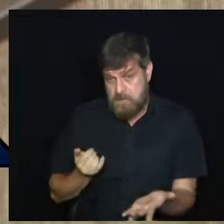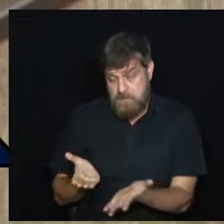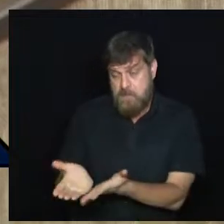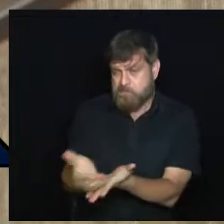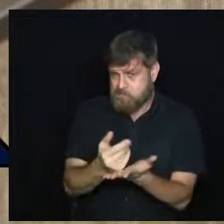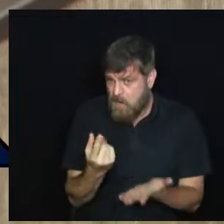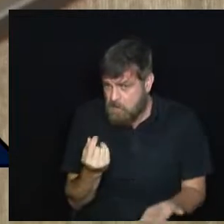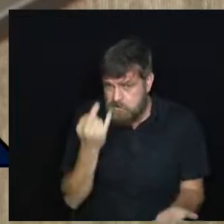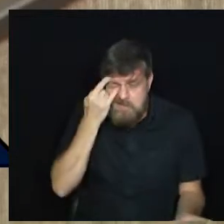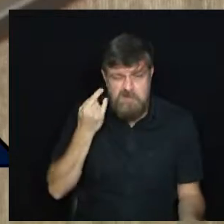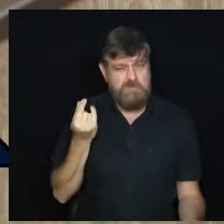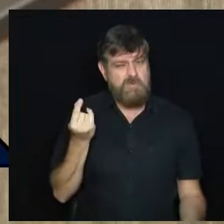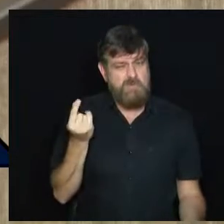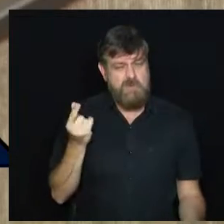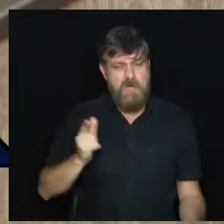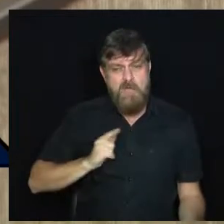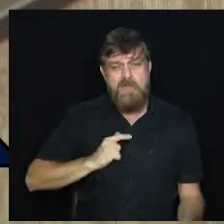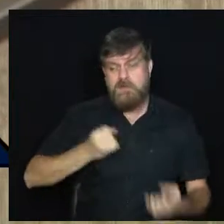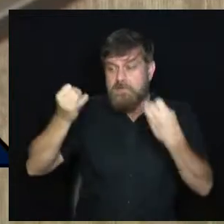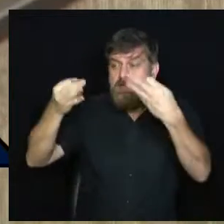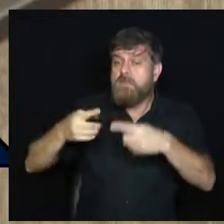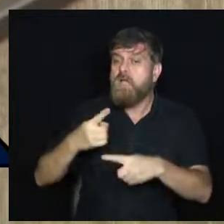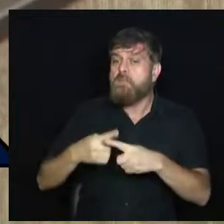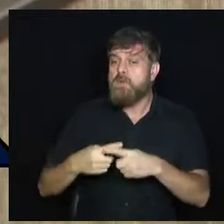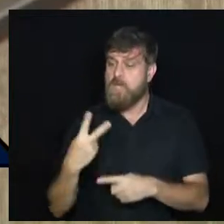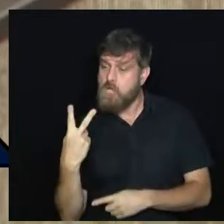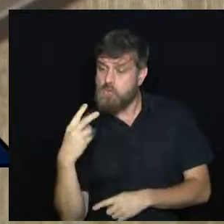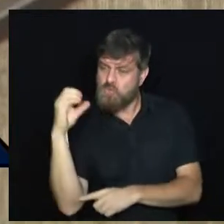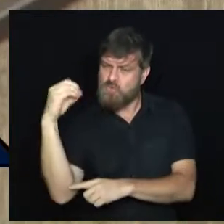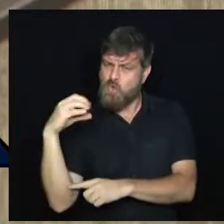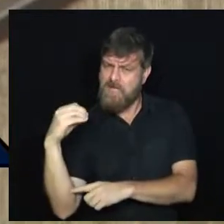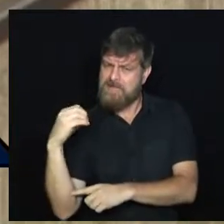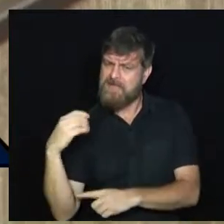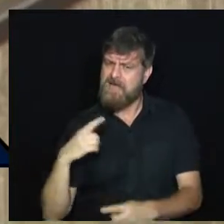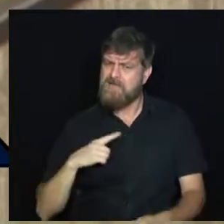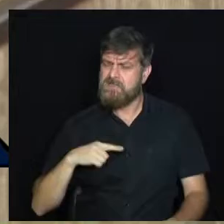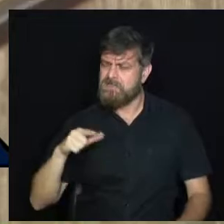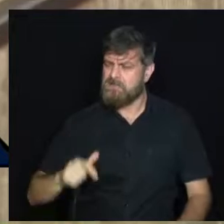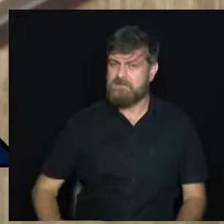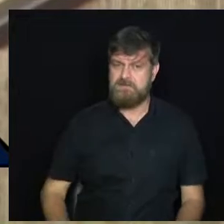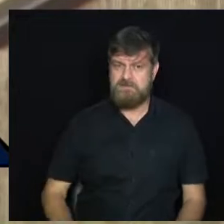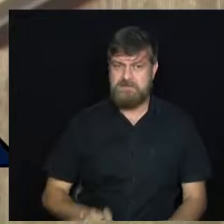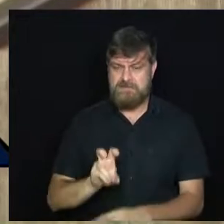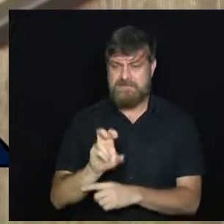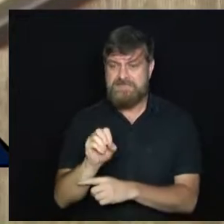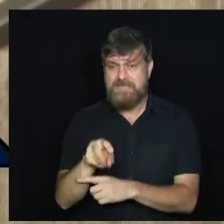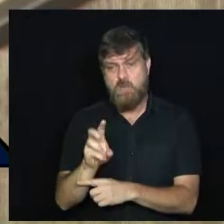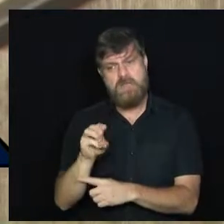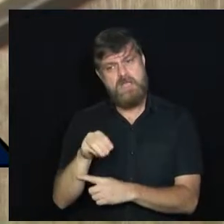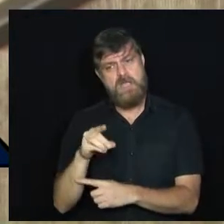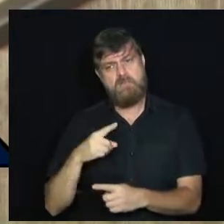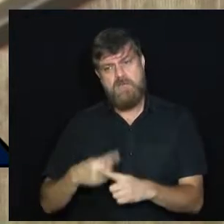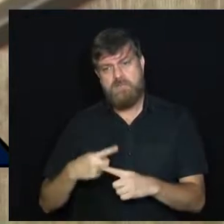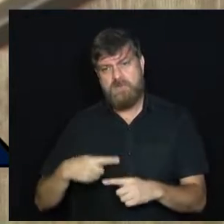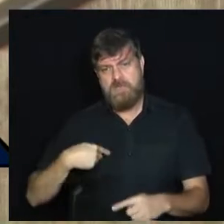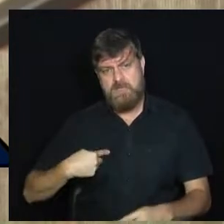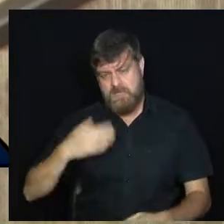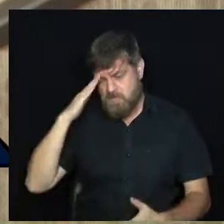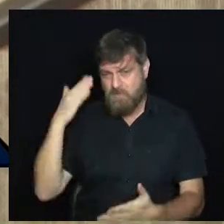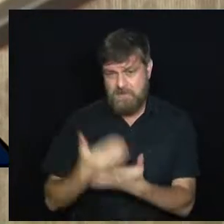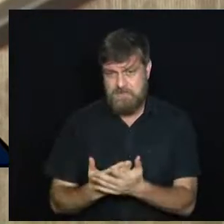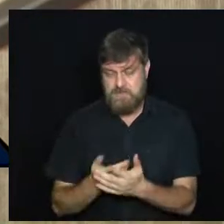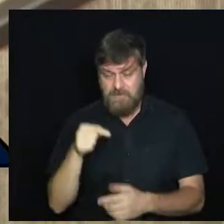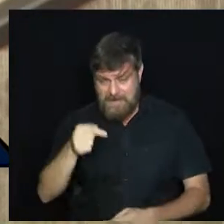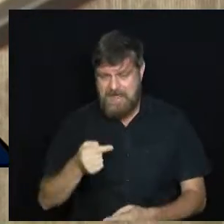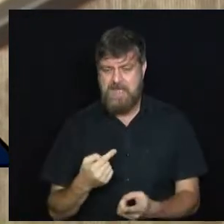quero que eles me expliquem o porquê esses dois radares naquele local. E de 50 por hora, uma vez que eu considero o